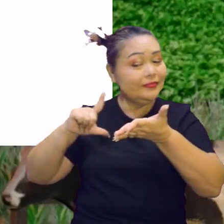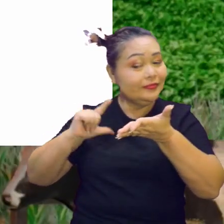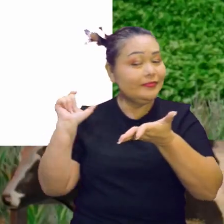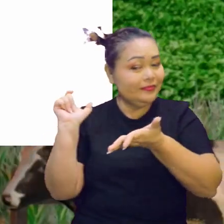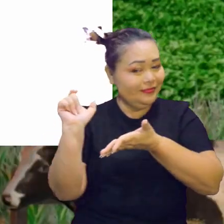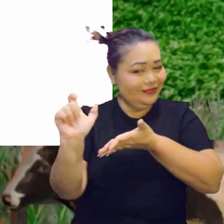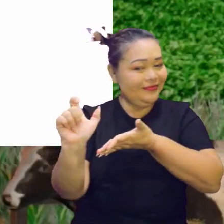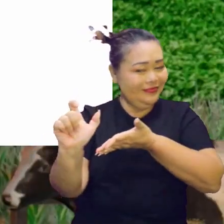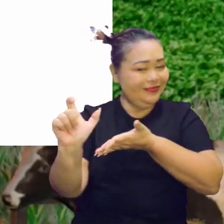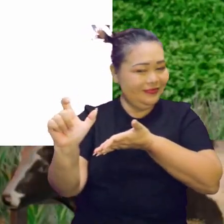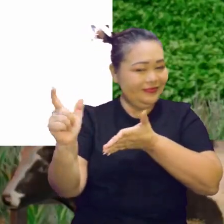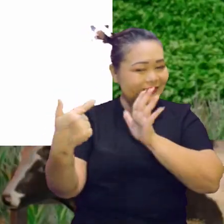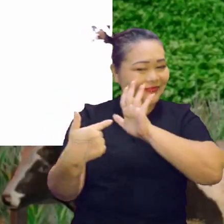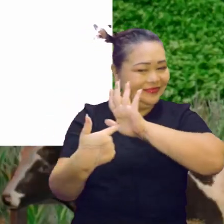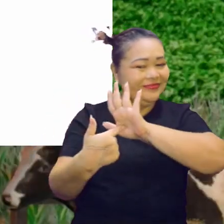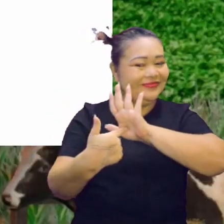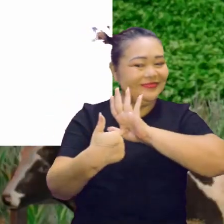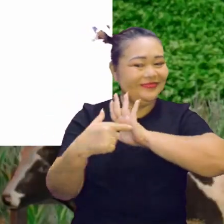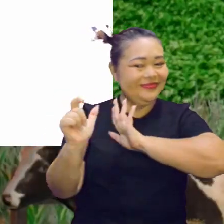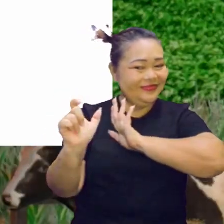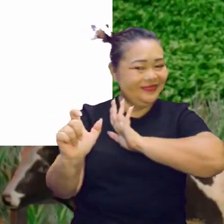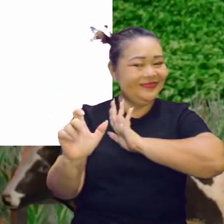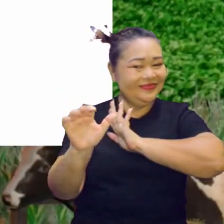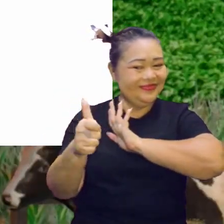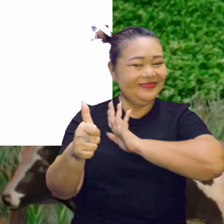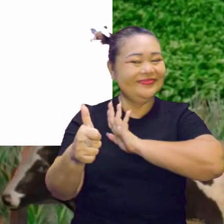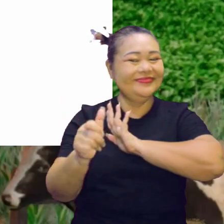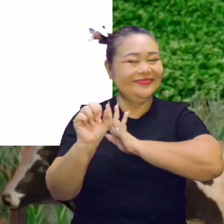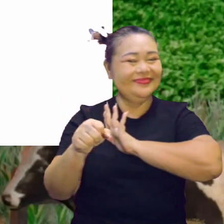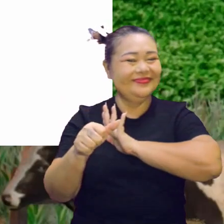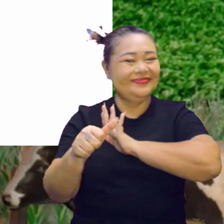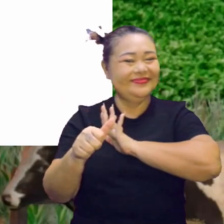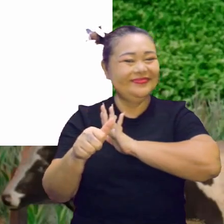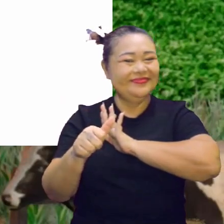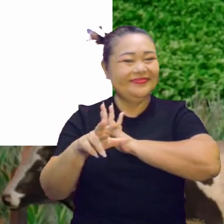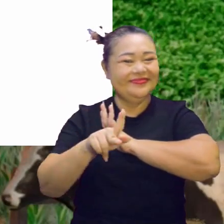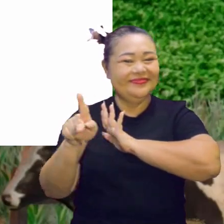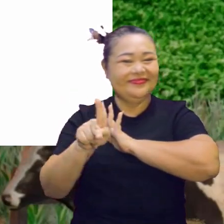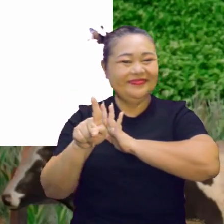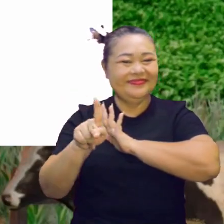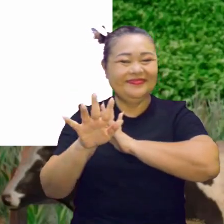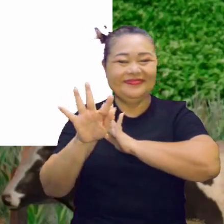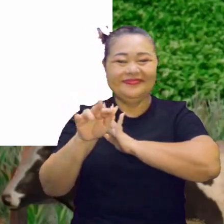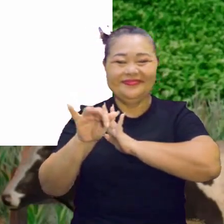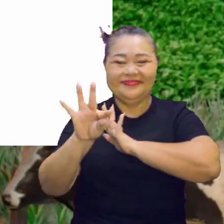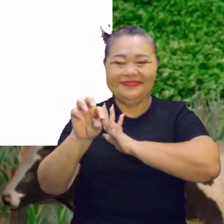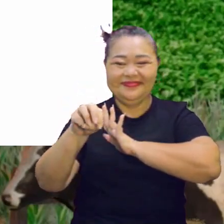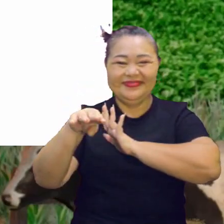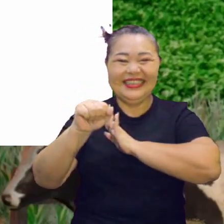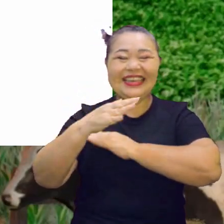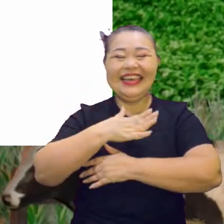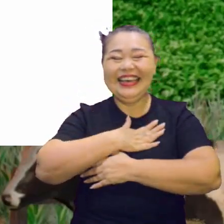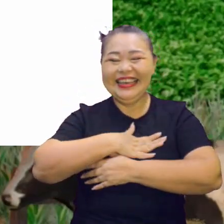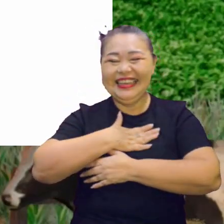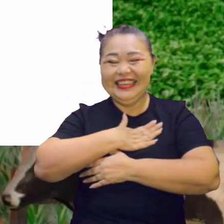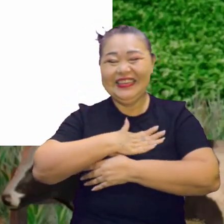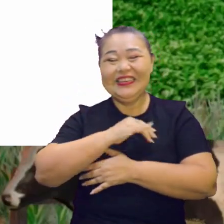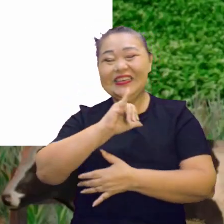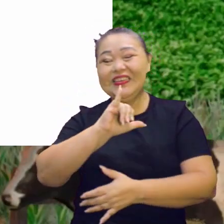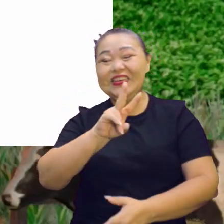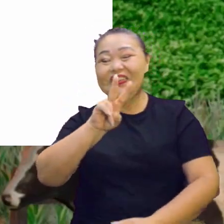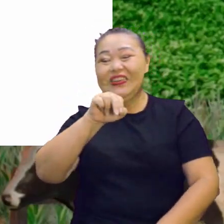a palavrinha. A professora Fátima gosta, a Ivoneide